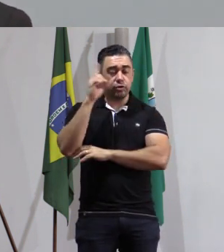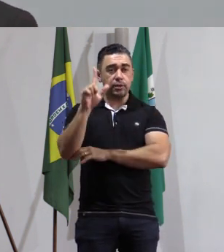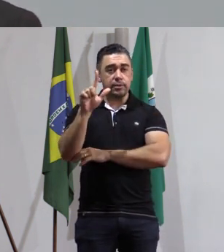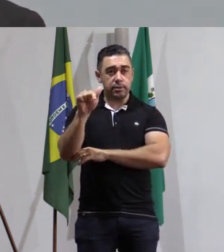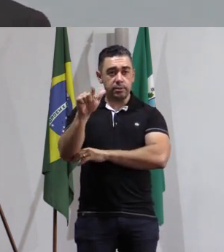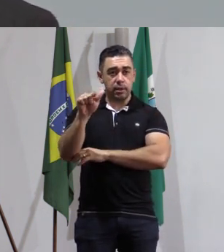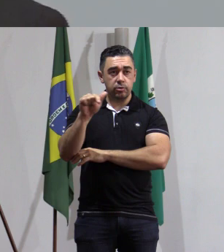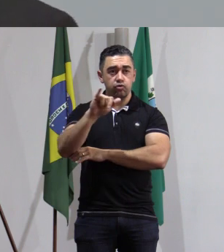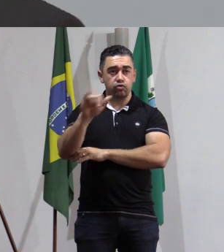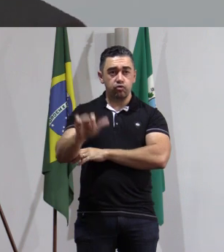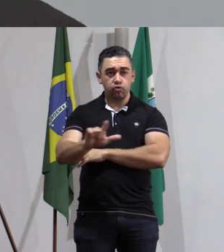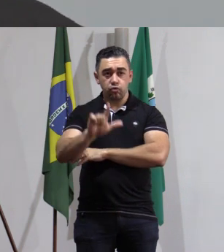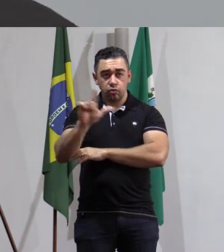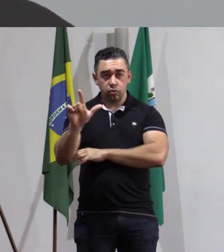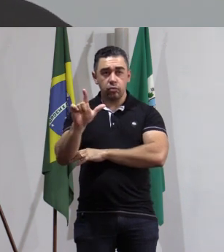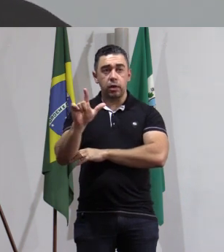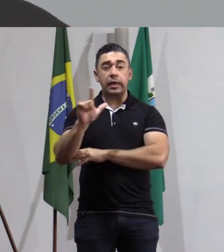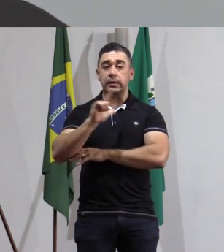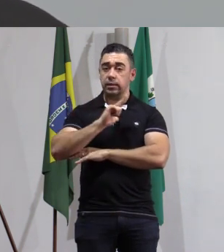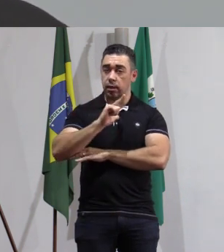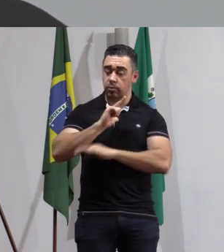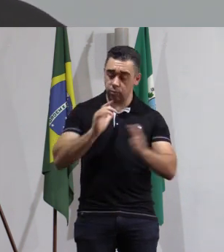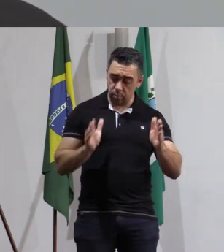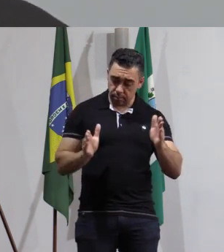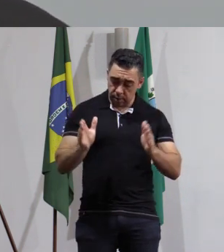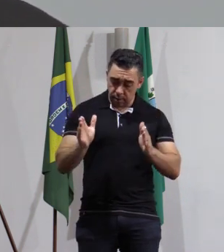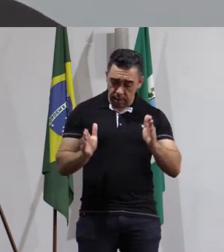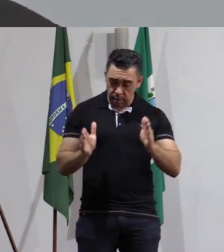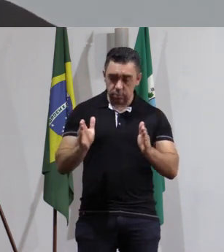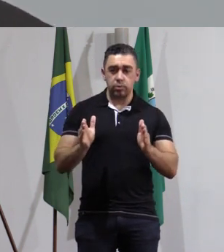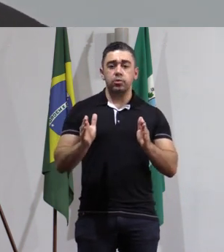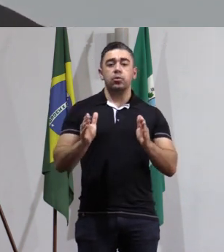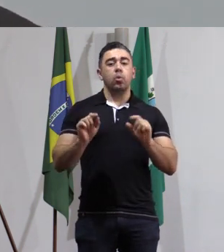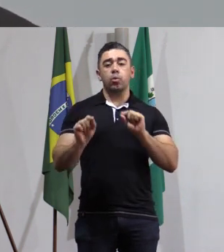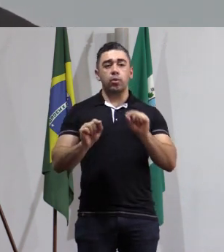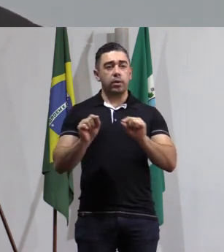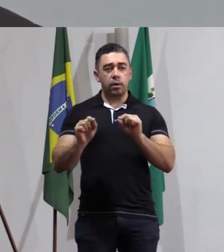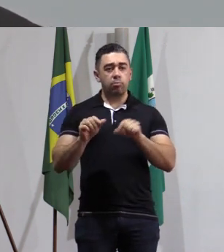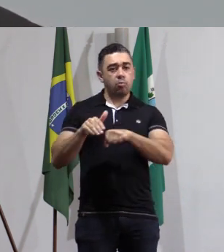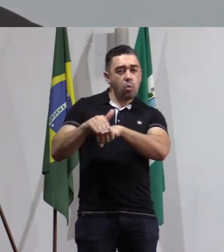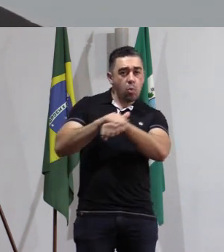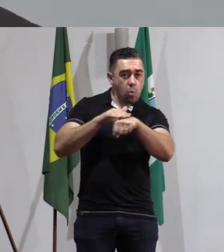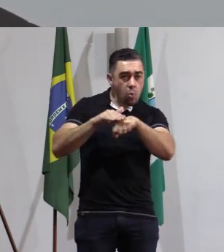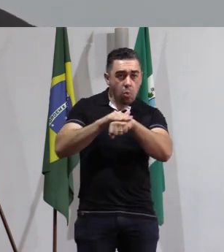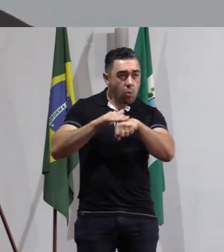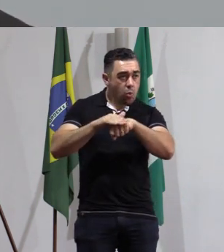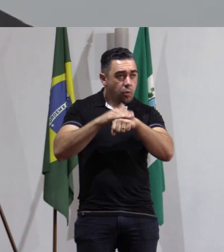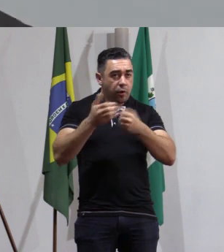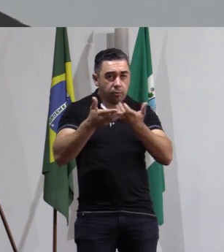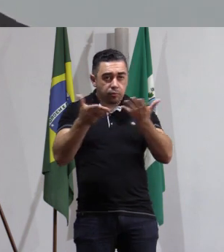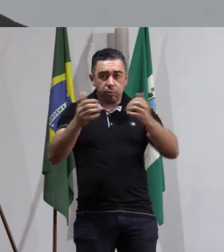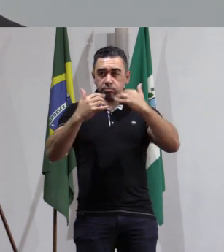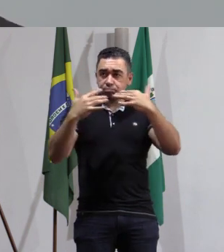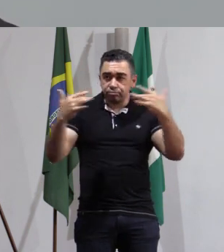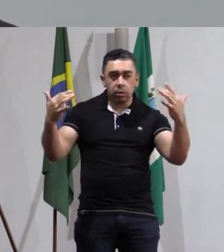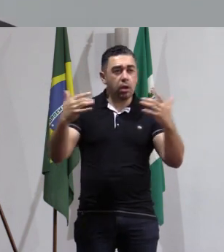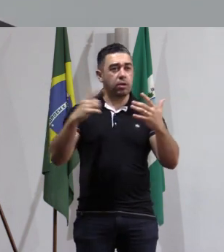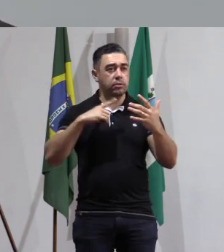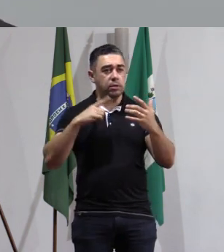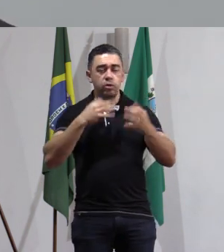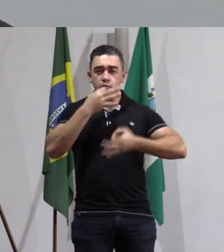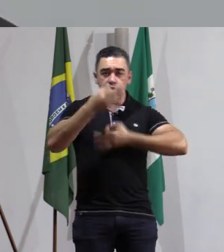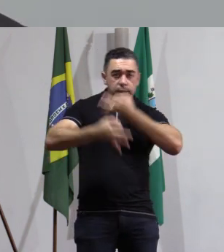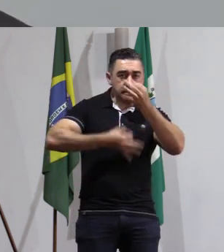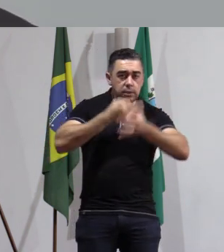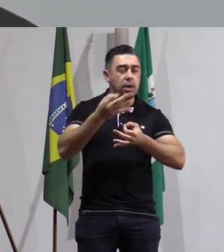julho e temos um prazo de uma consulta pública para manifestações, contribuições, sugestões,